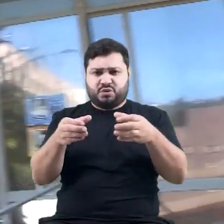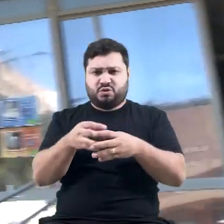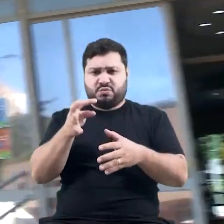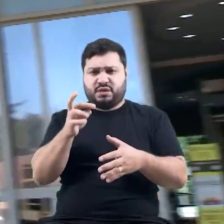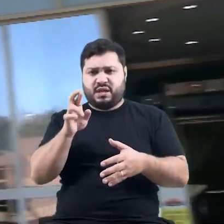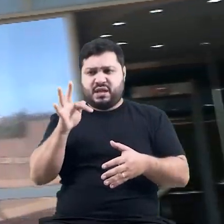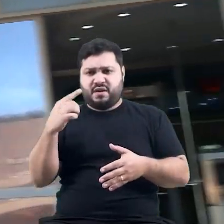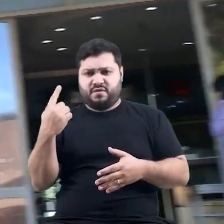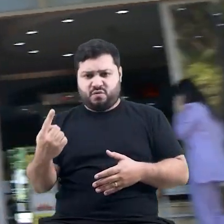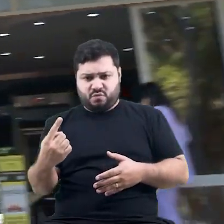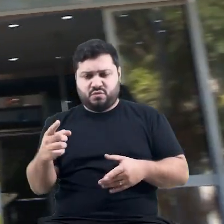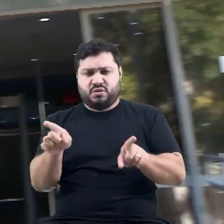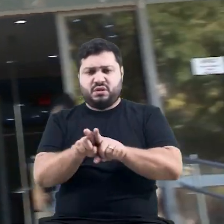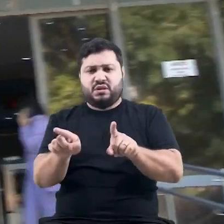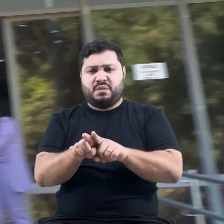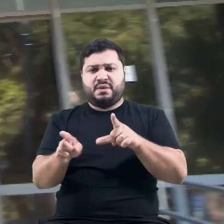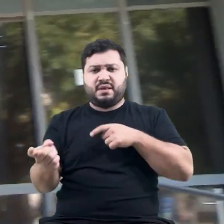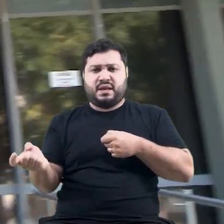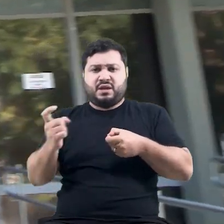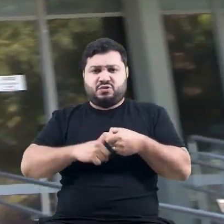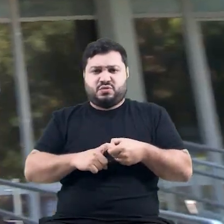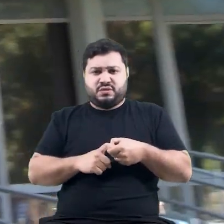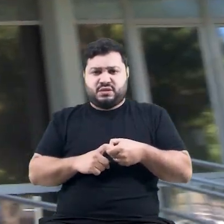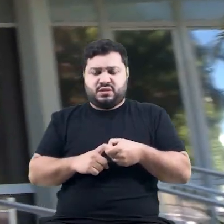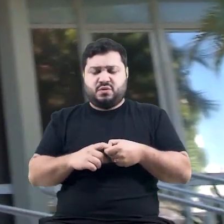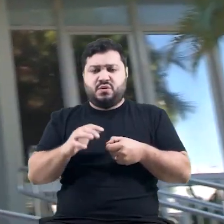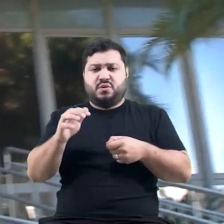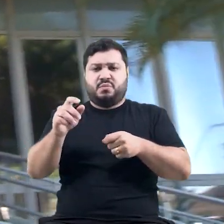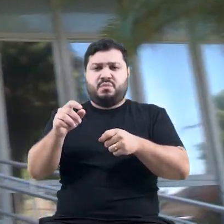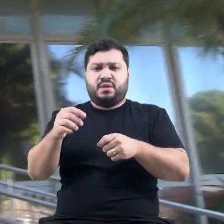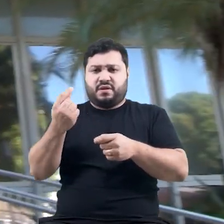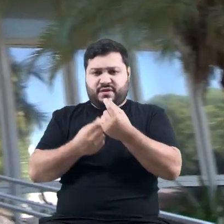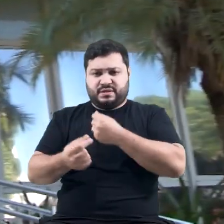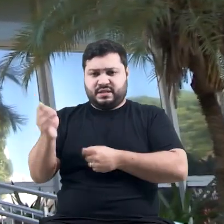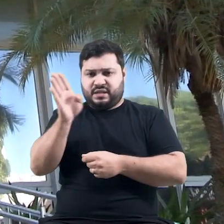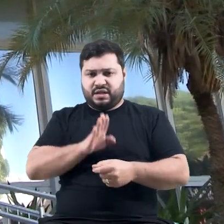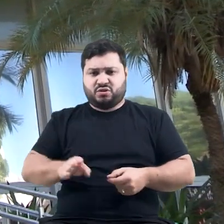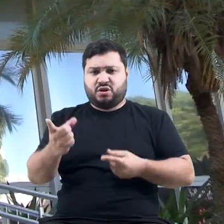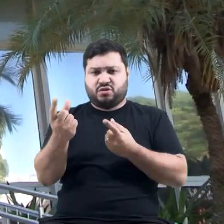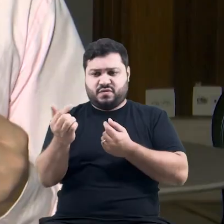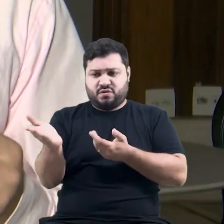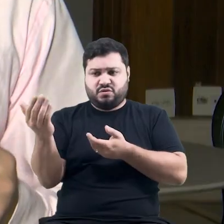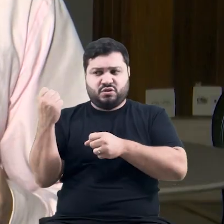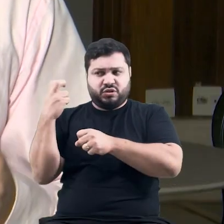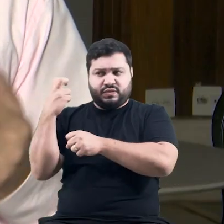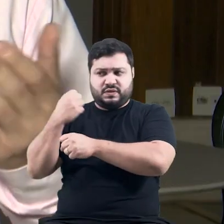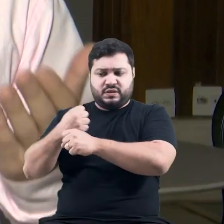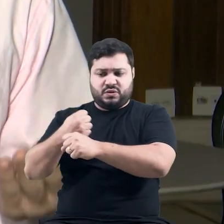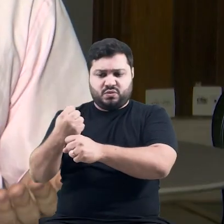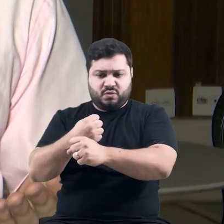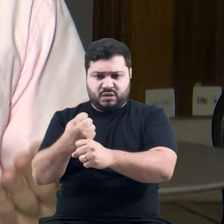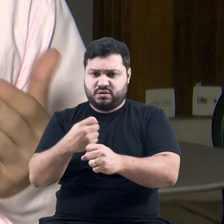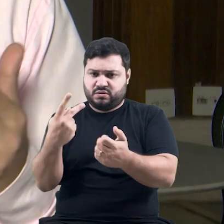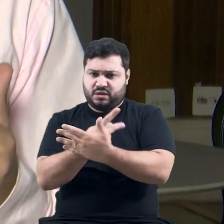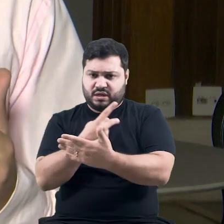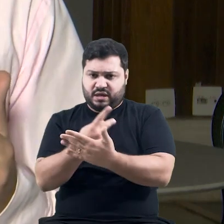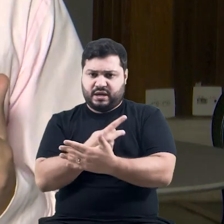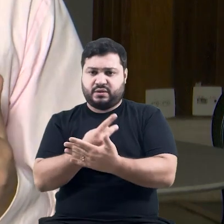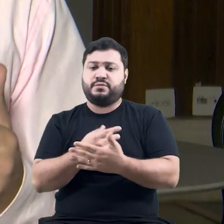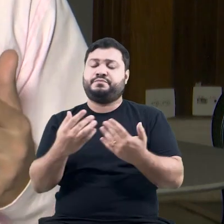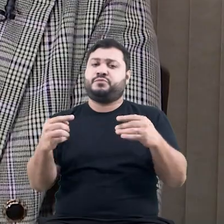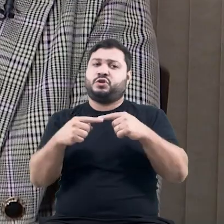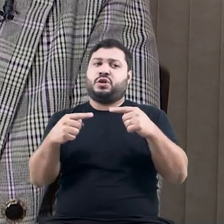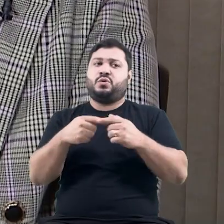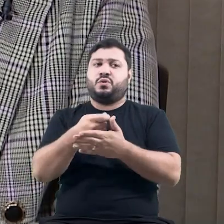7ª turma do TRF1 prevê também a restituição pela Fazenda Nacional dos valores recolhidos nos últimos 5 anos